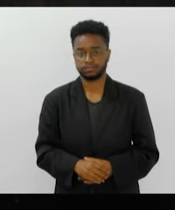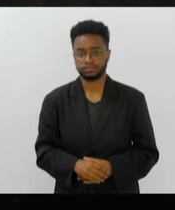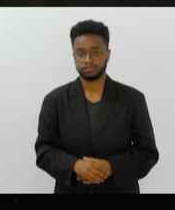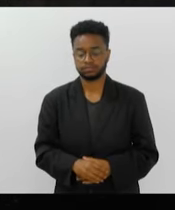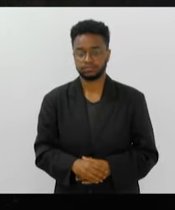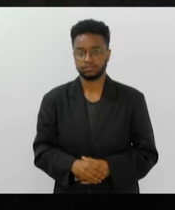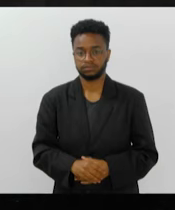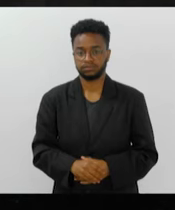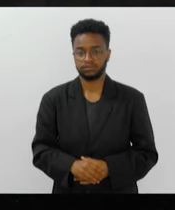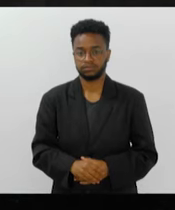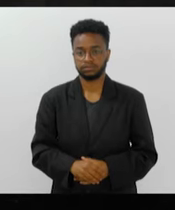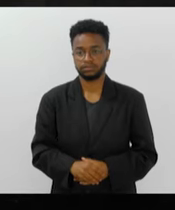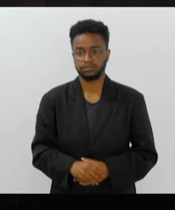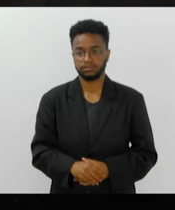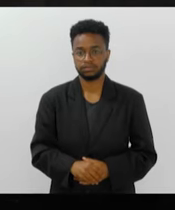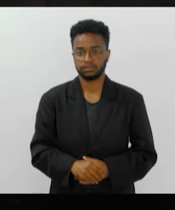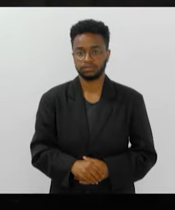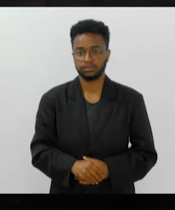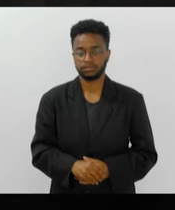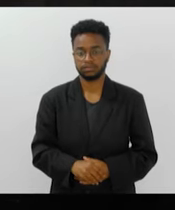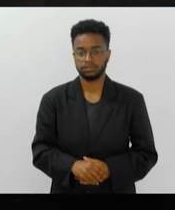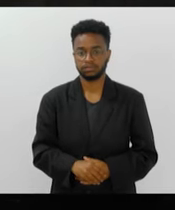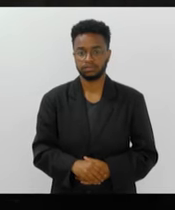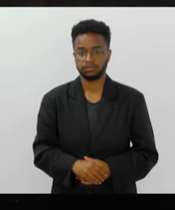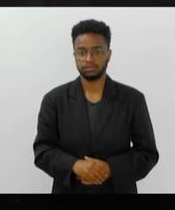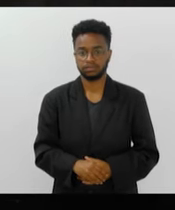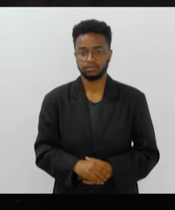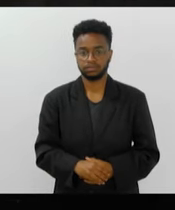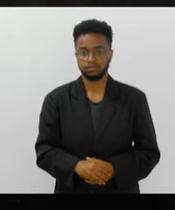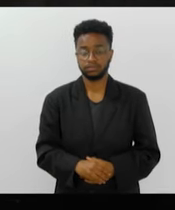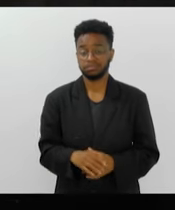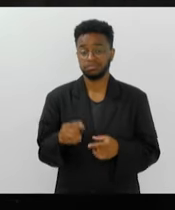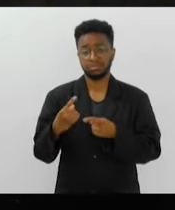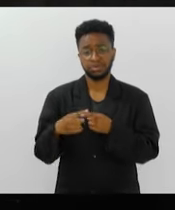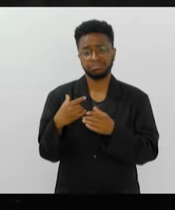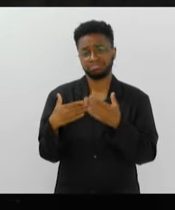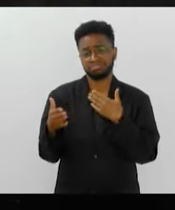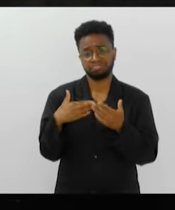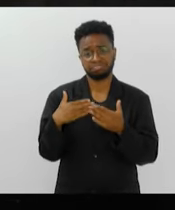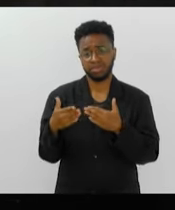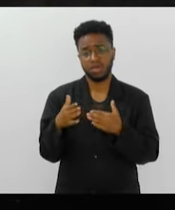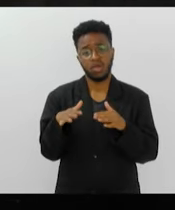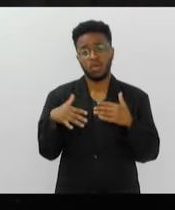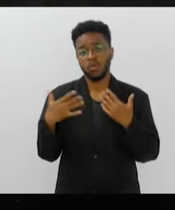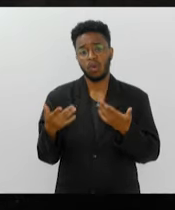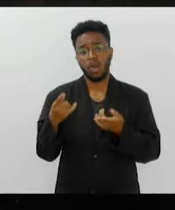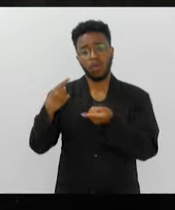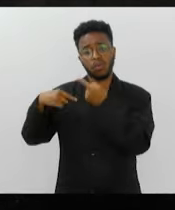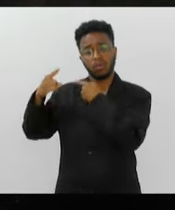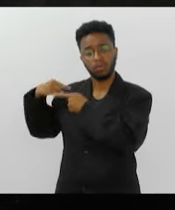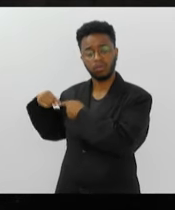humana porque ainda dependente da nossa